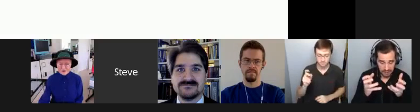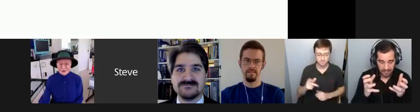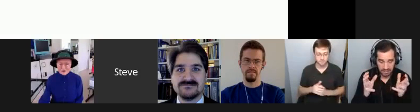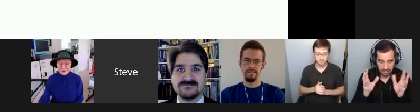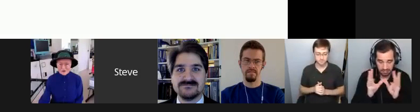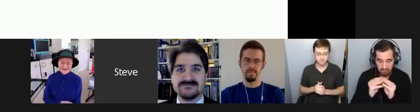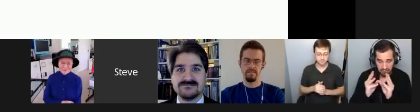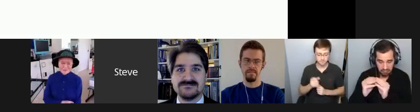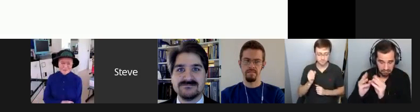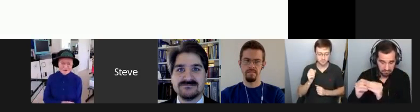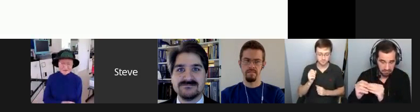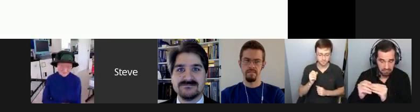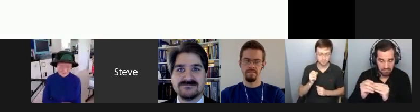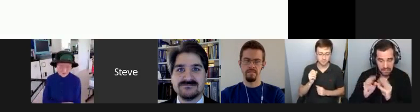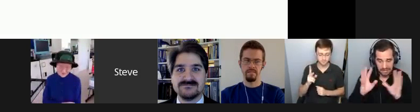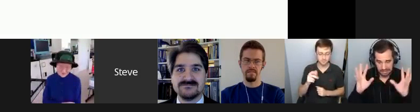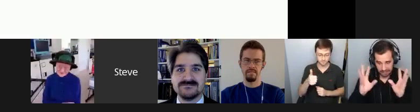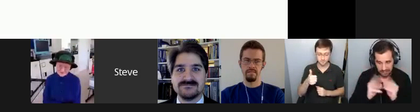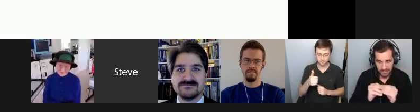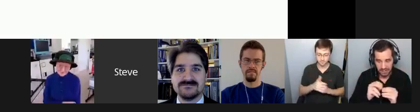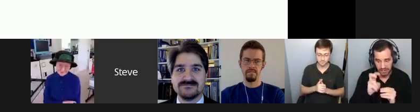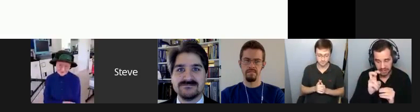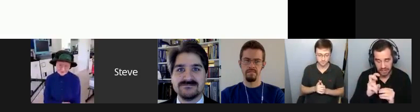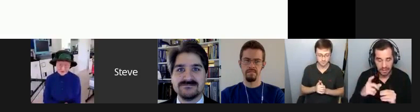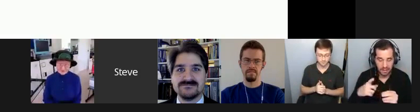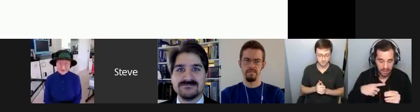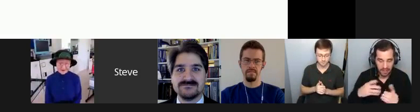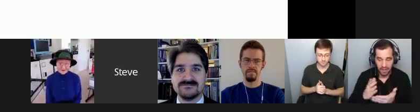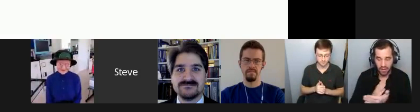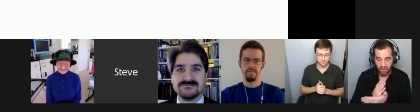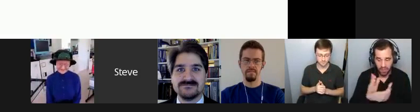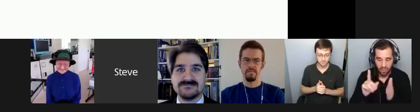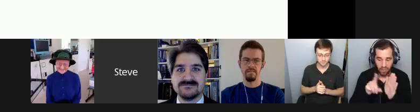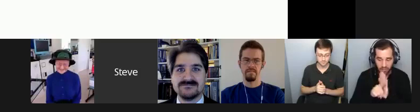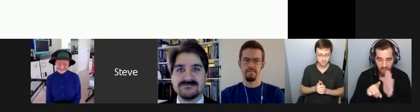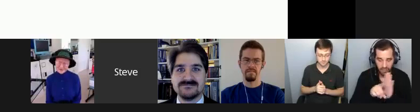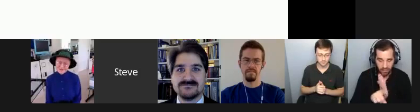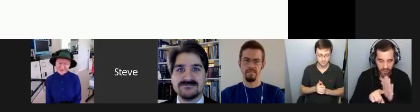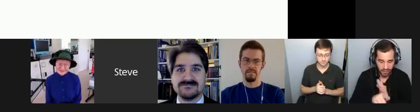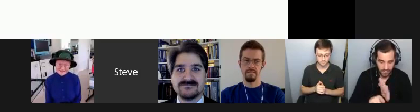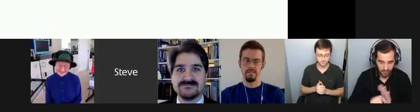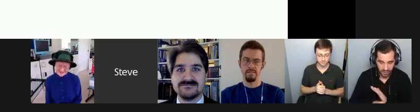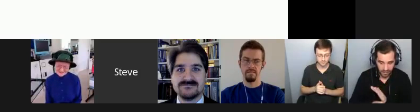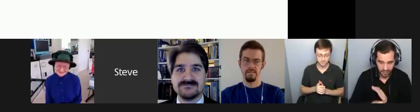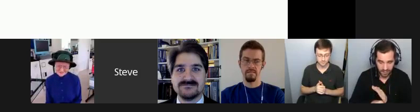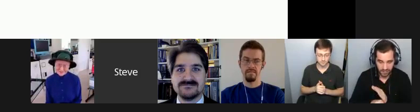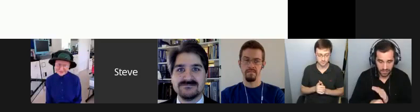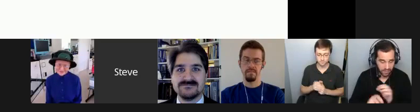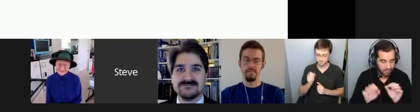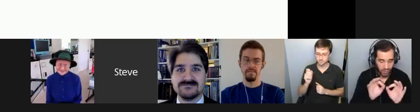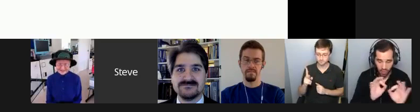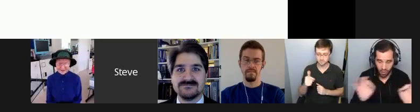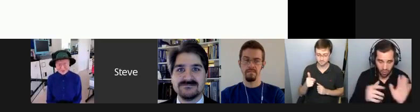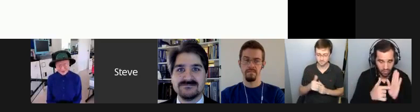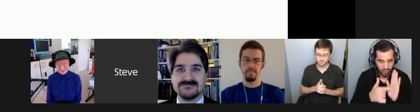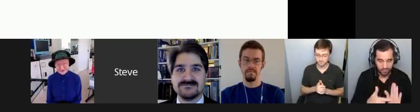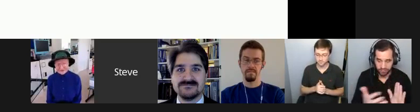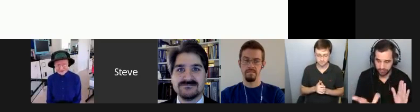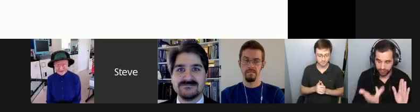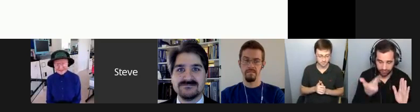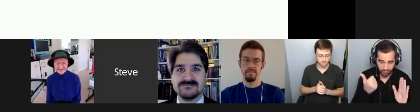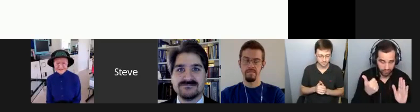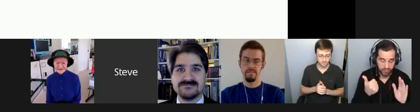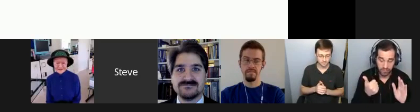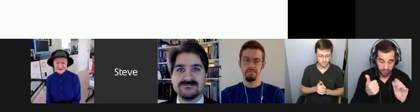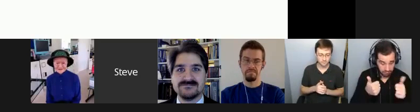5 minutes, then I want to ask a few questions and then we're going to be off the air. It's a great presentation. It's beautiful. Keep going for